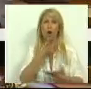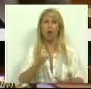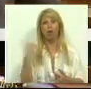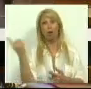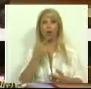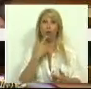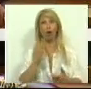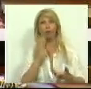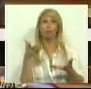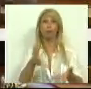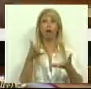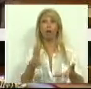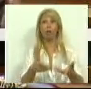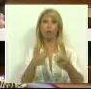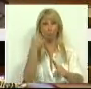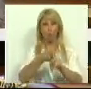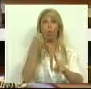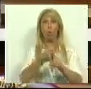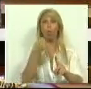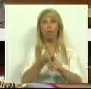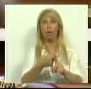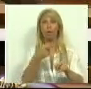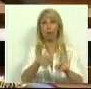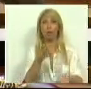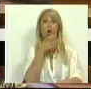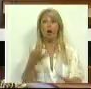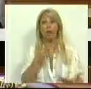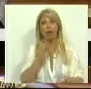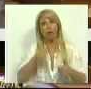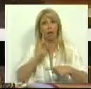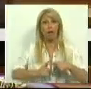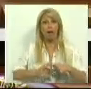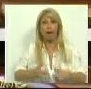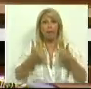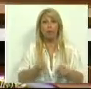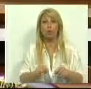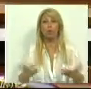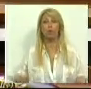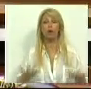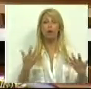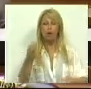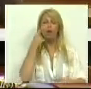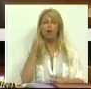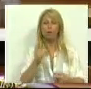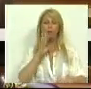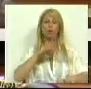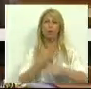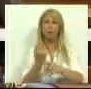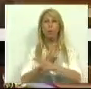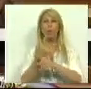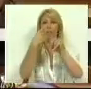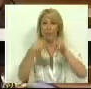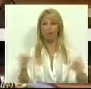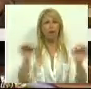para combater esse flagelo, ganhámos com isso. Agora, vamos ver outra coisa completamente diferente. Ninguém faz